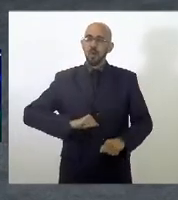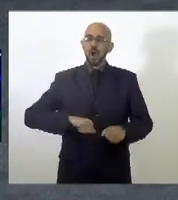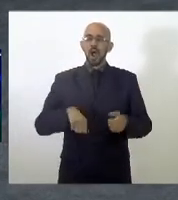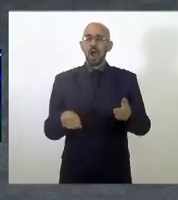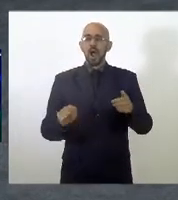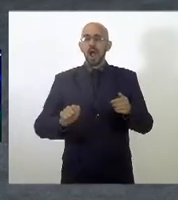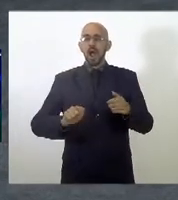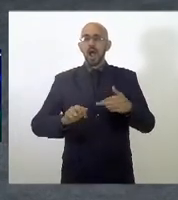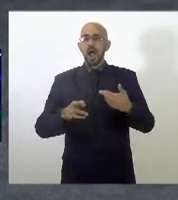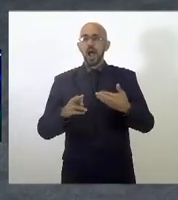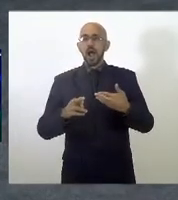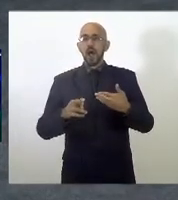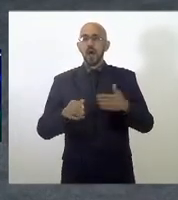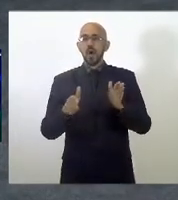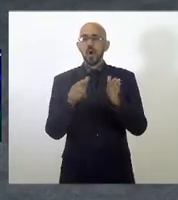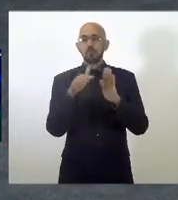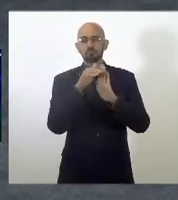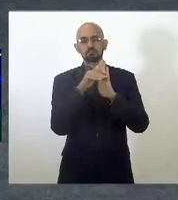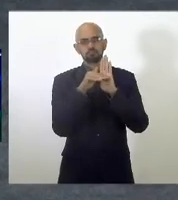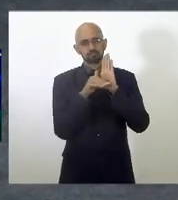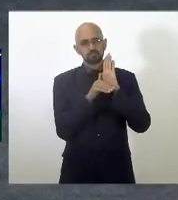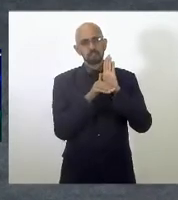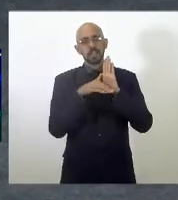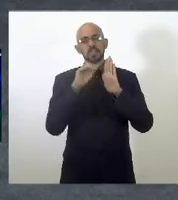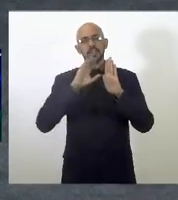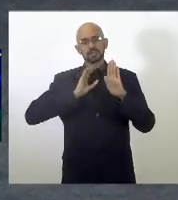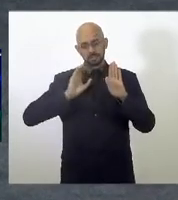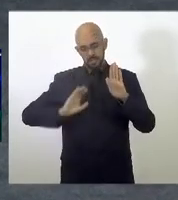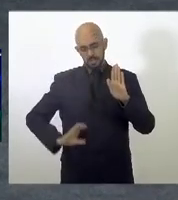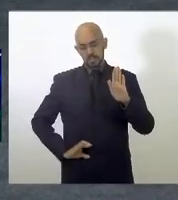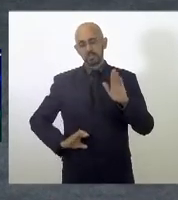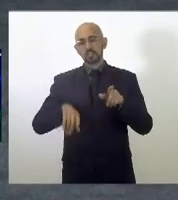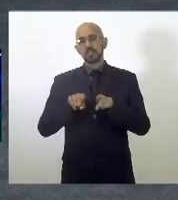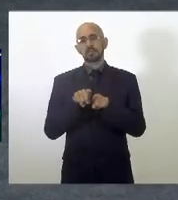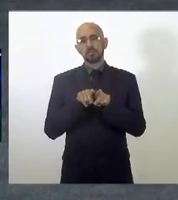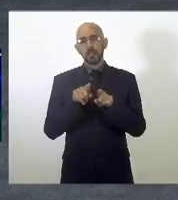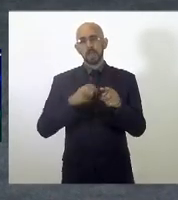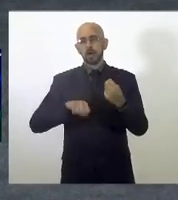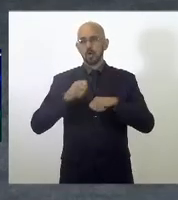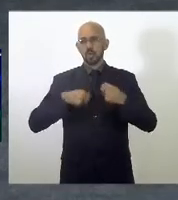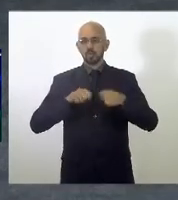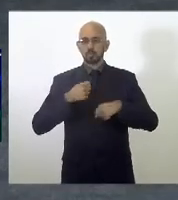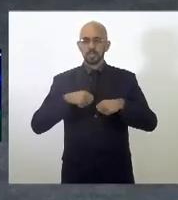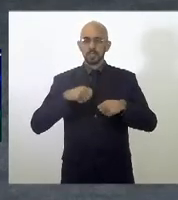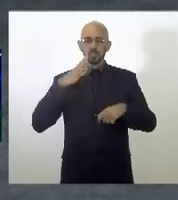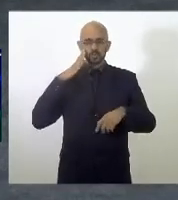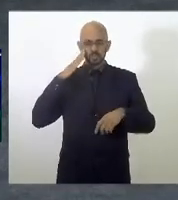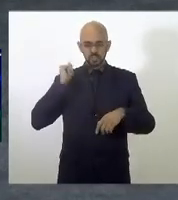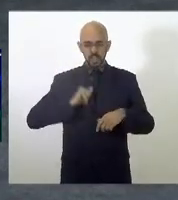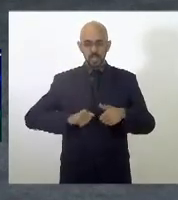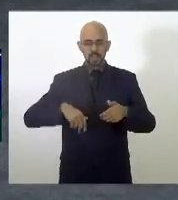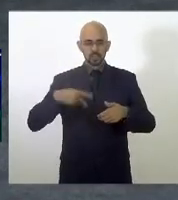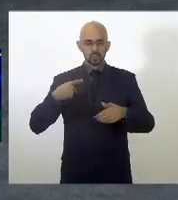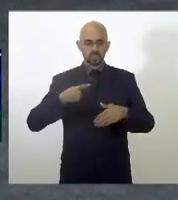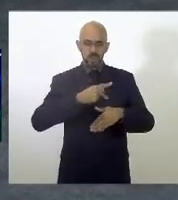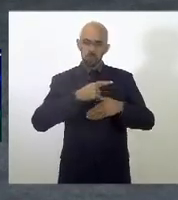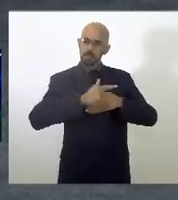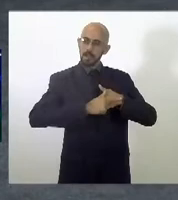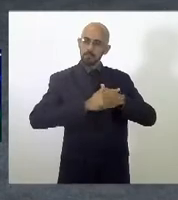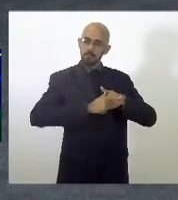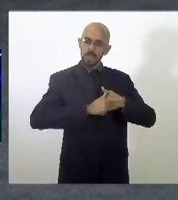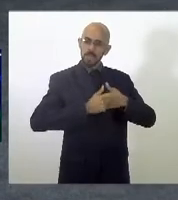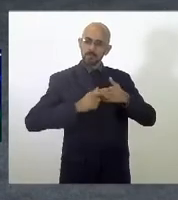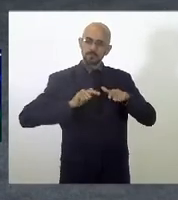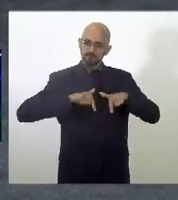à pauta da cidadania nas favelas, e sei do seu compromisso e também do seu empenho, e esse é um projeto que faz parte